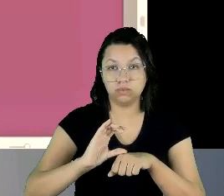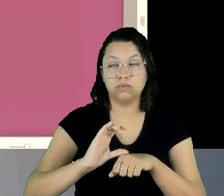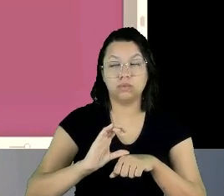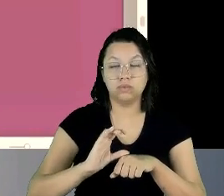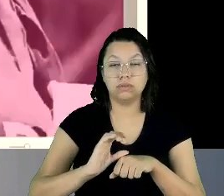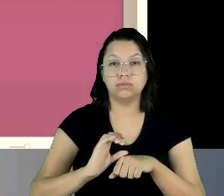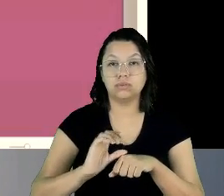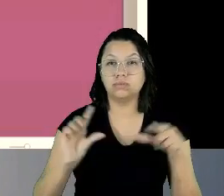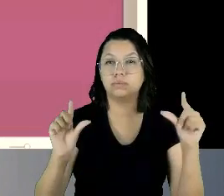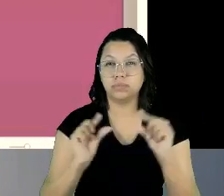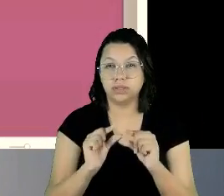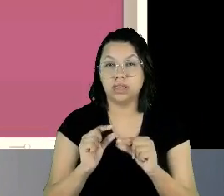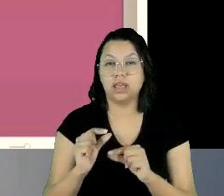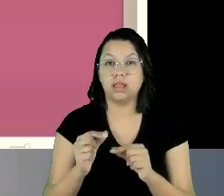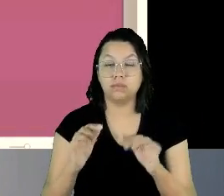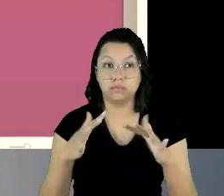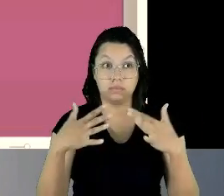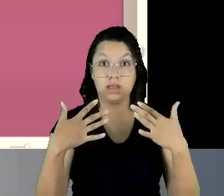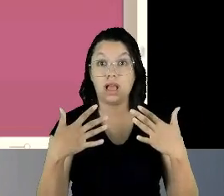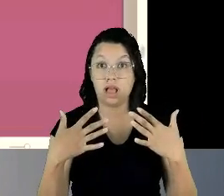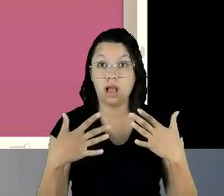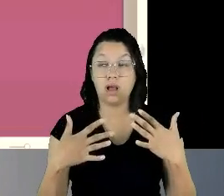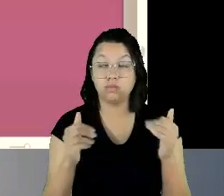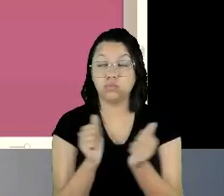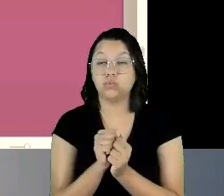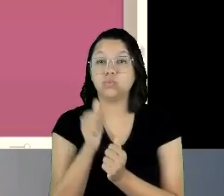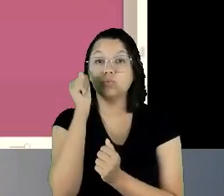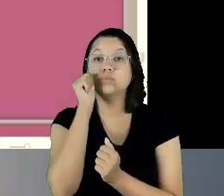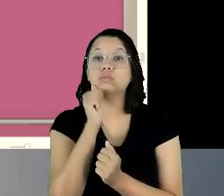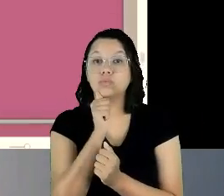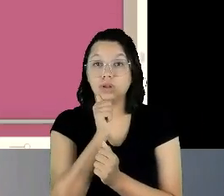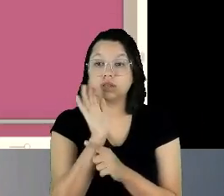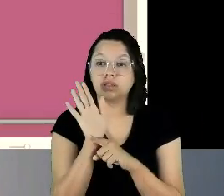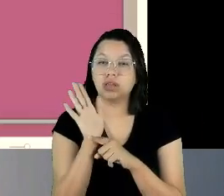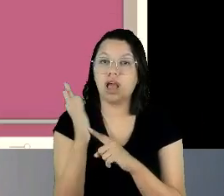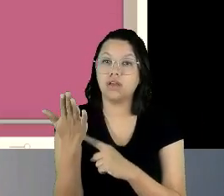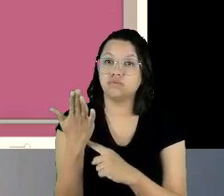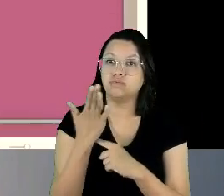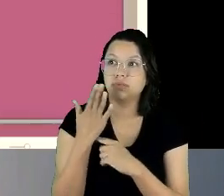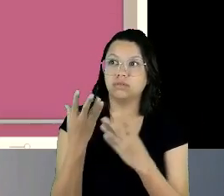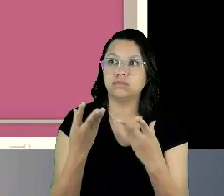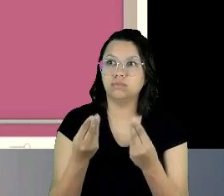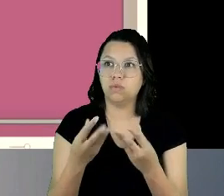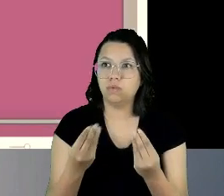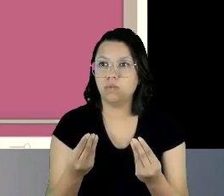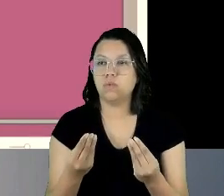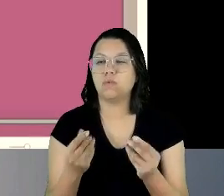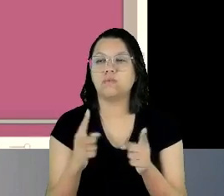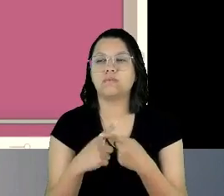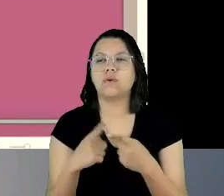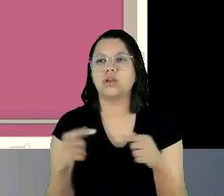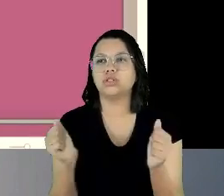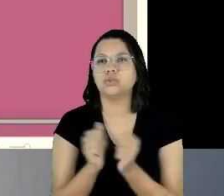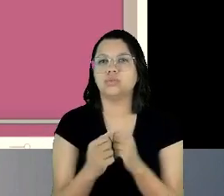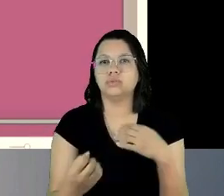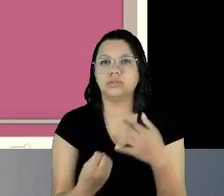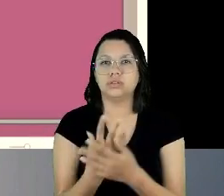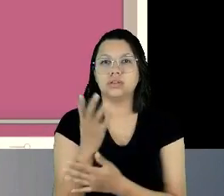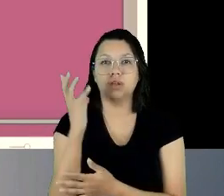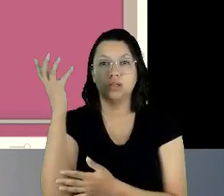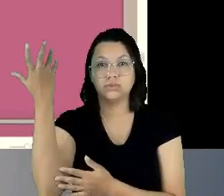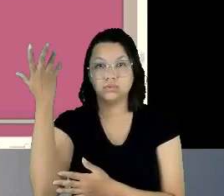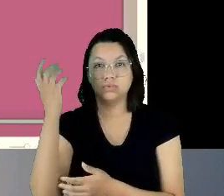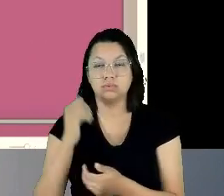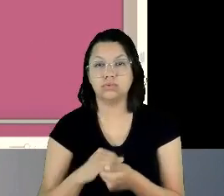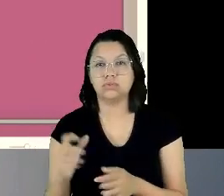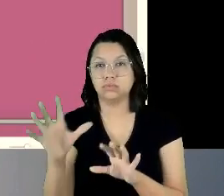muito impressionante com mulheres que nos ajudaram muito e que juntas, né, criaram